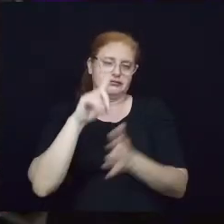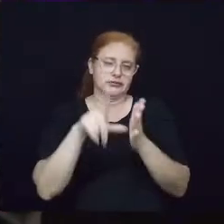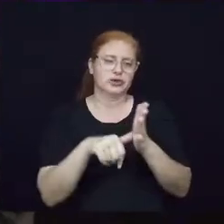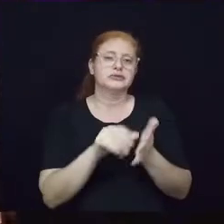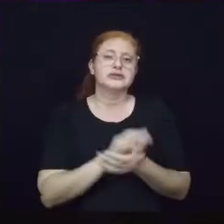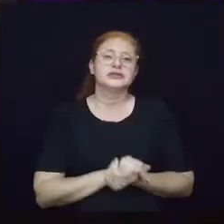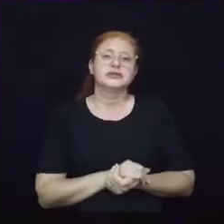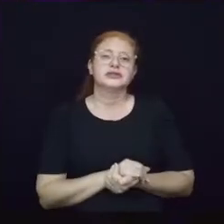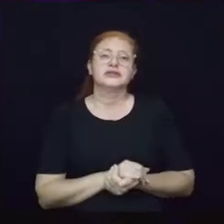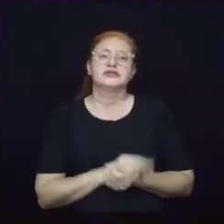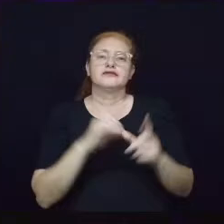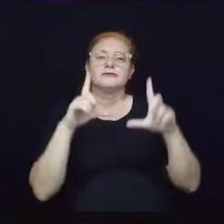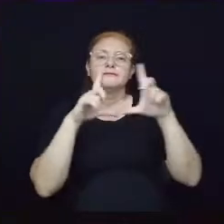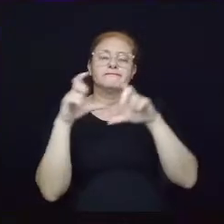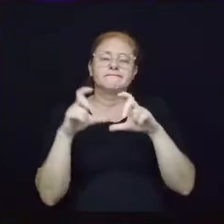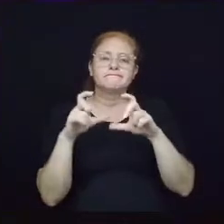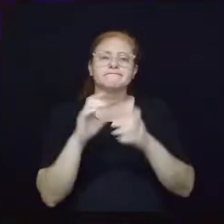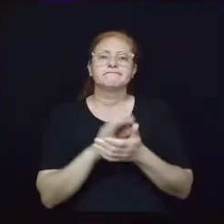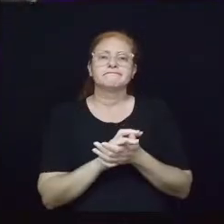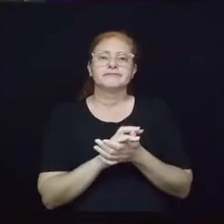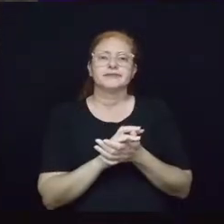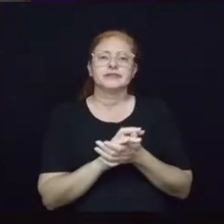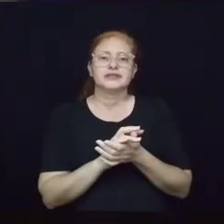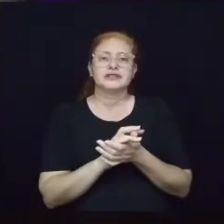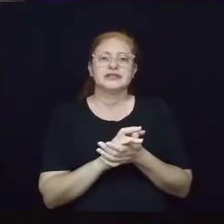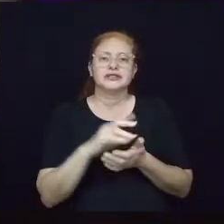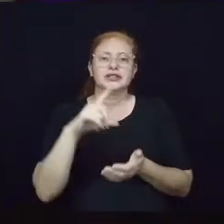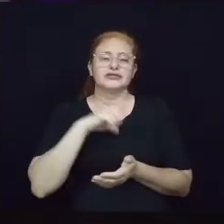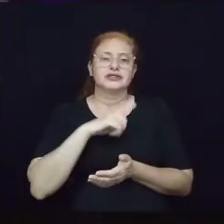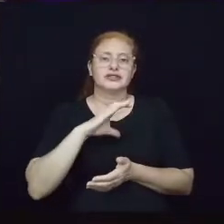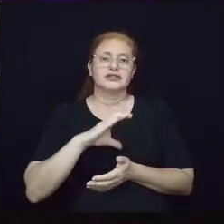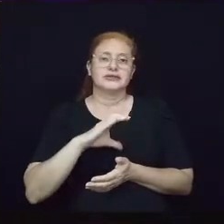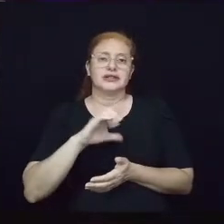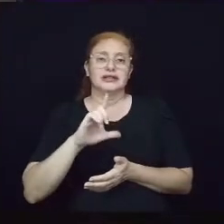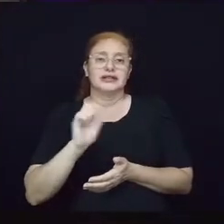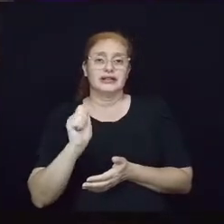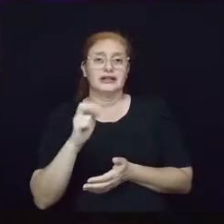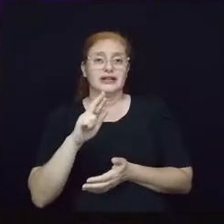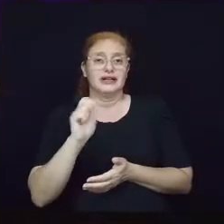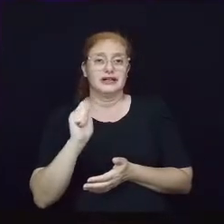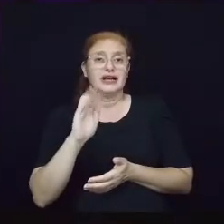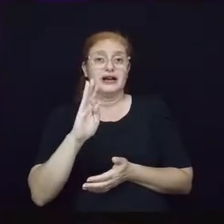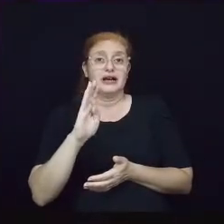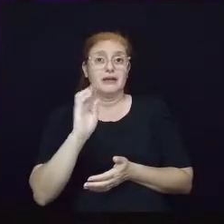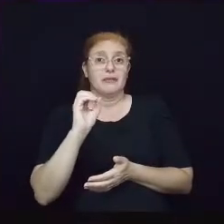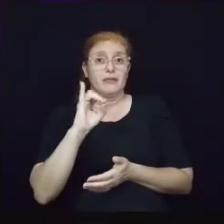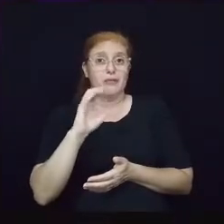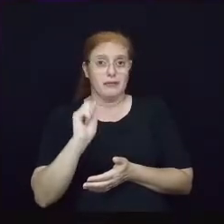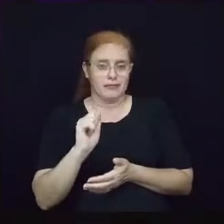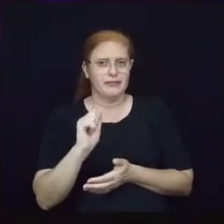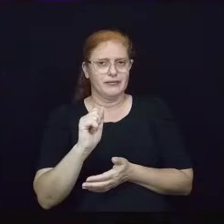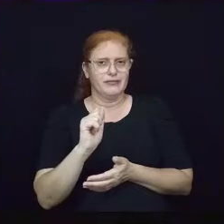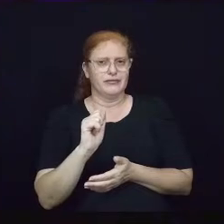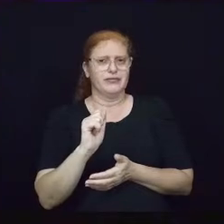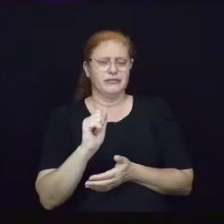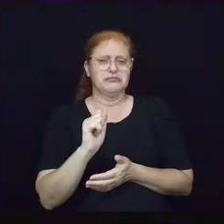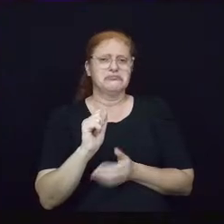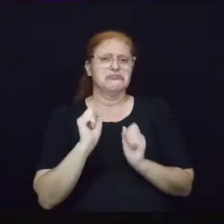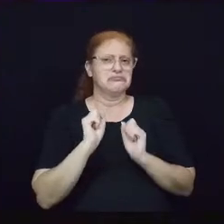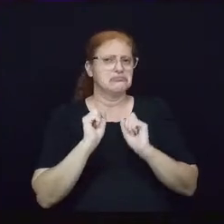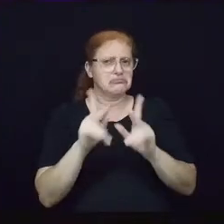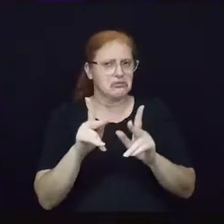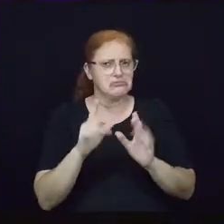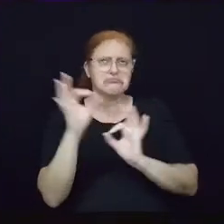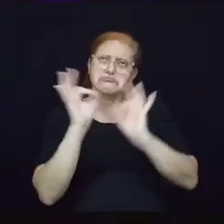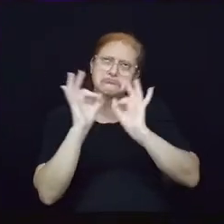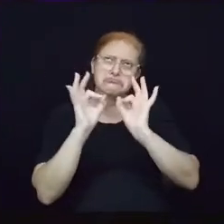pouco, ficasse sob a claraboia, né? E, de fato, ficou.